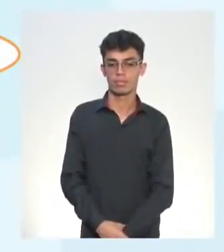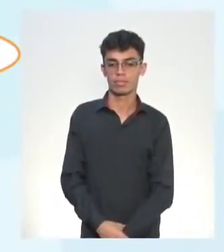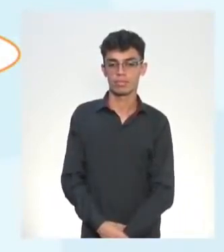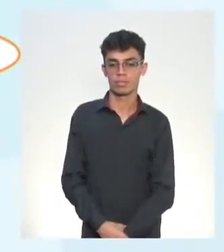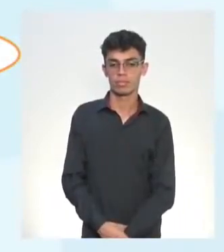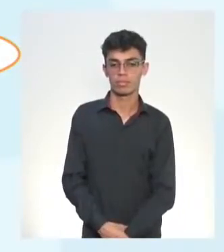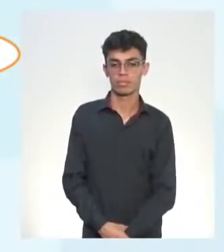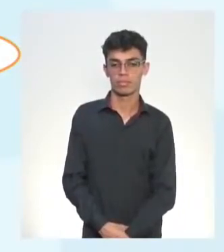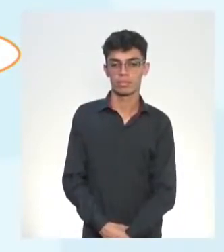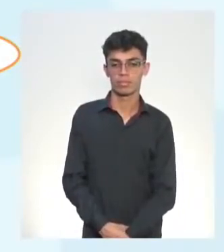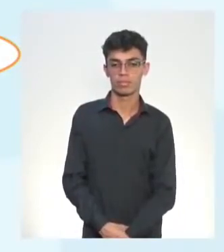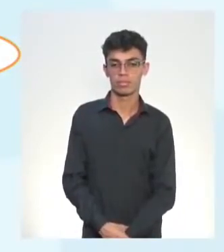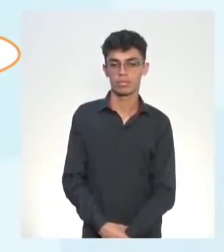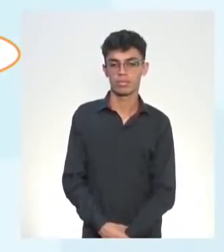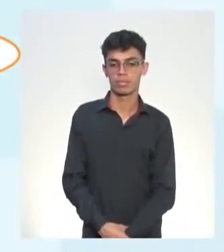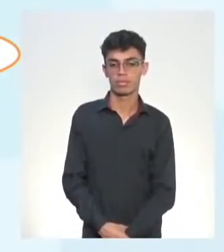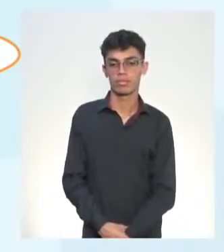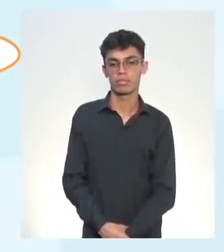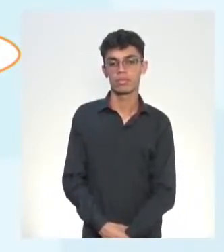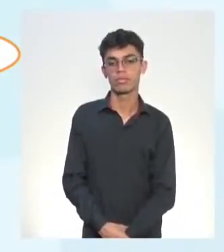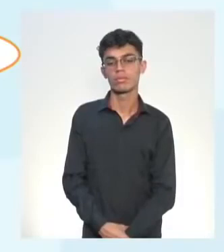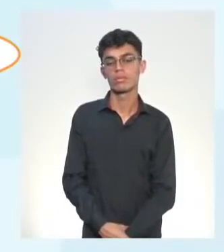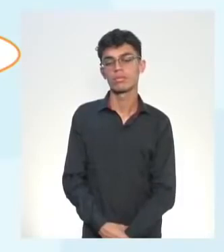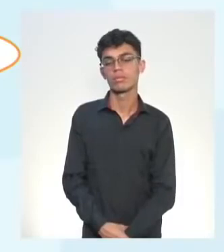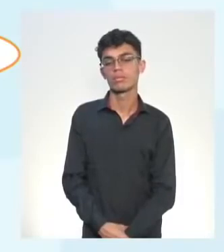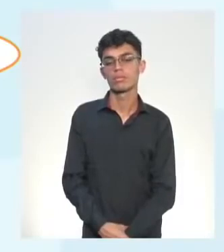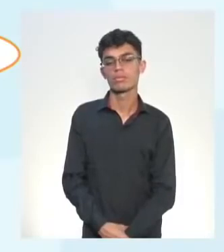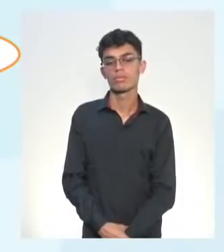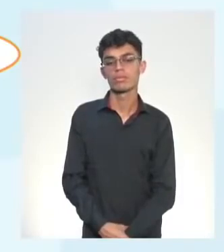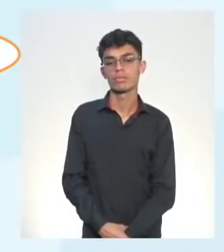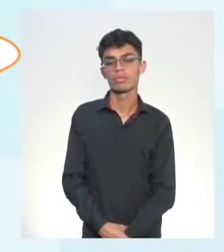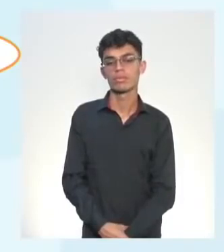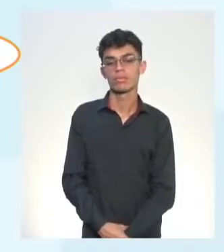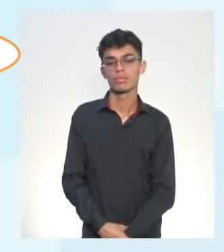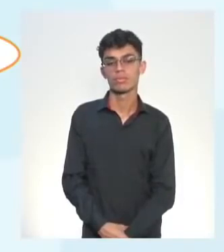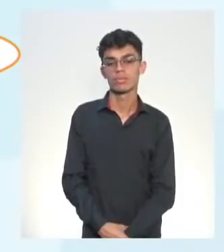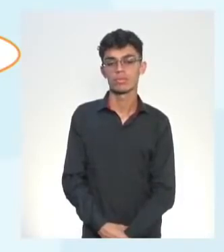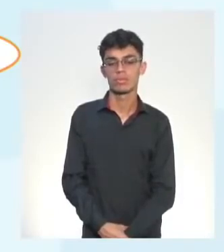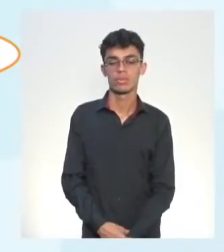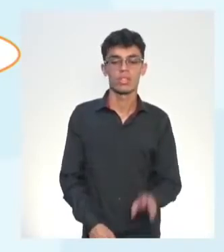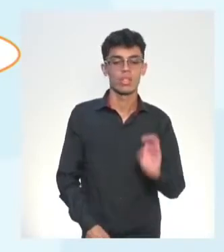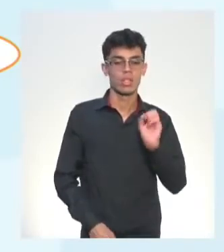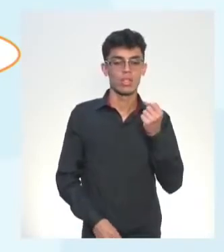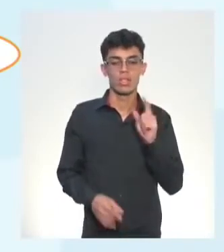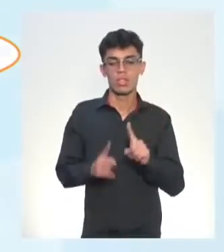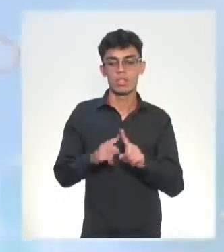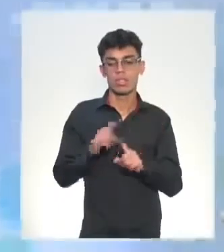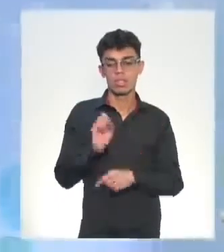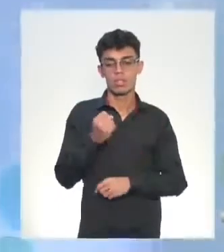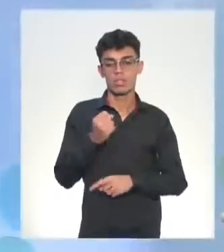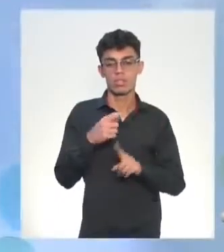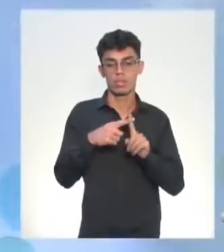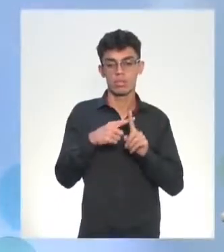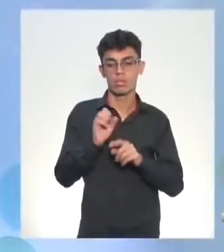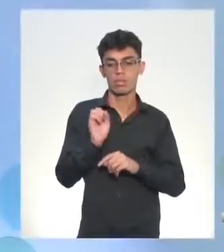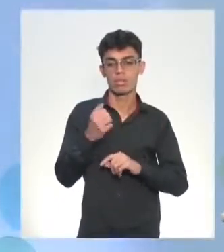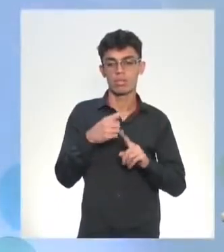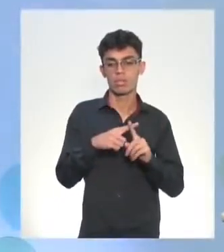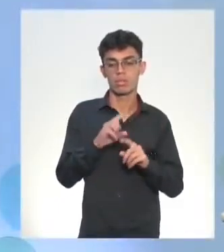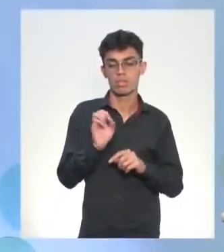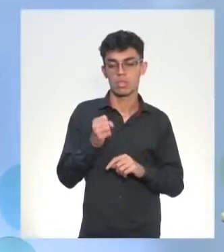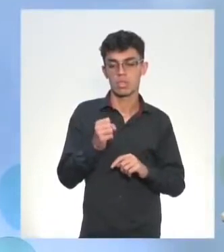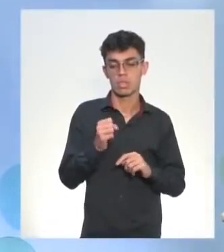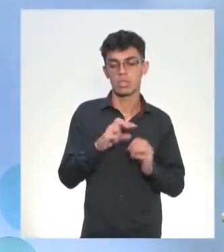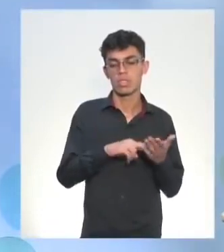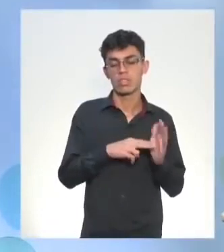7, 8... eu vou contar assim, 8 mais 8, mais 8 e mais 8. 4 vezes o 8, tá bom? Eu acho melhor,